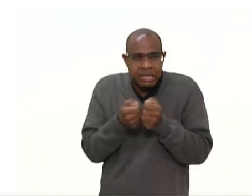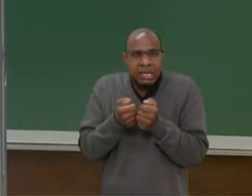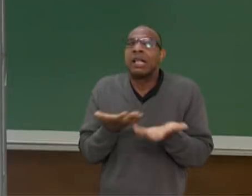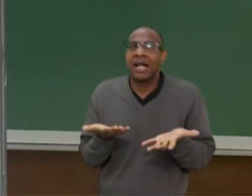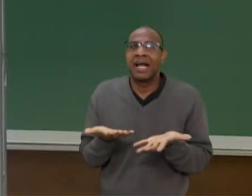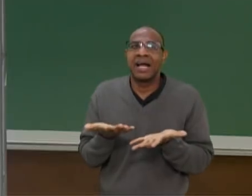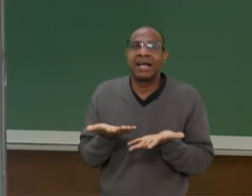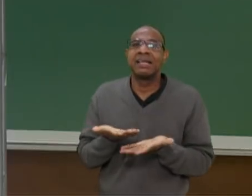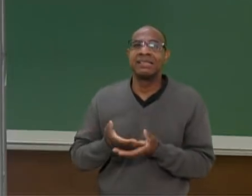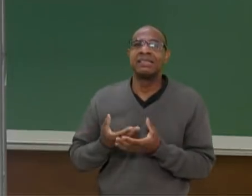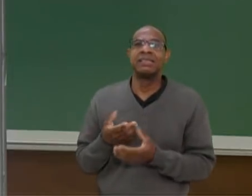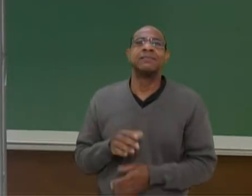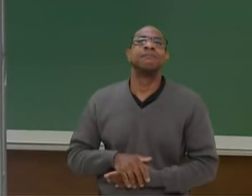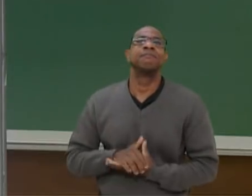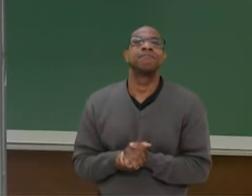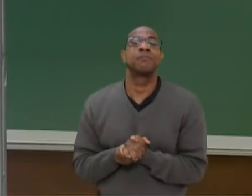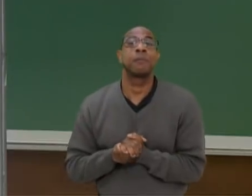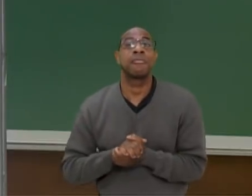ela aborda.